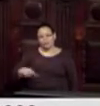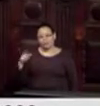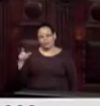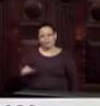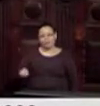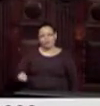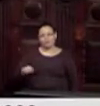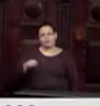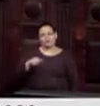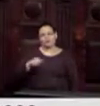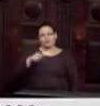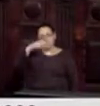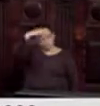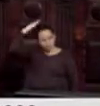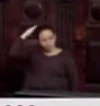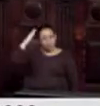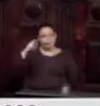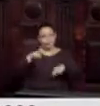Temer, por causa do golpe,